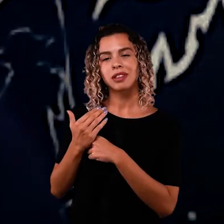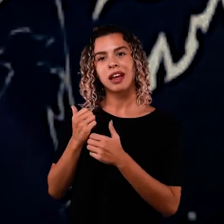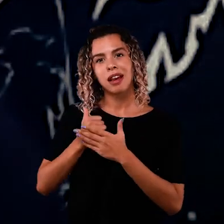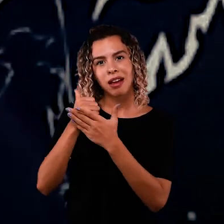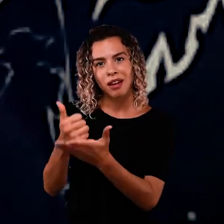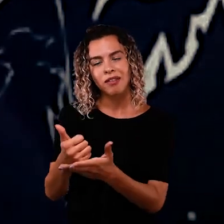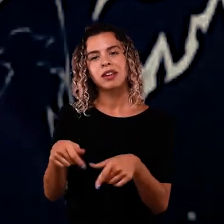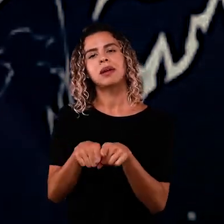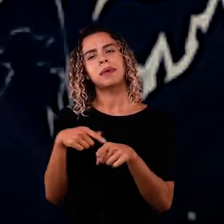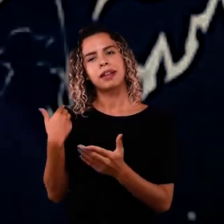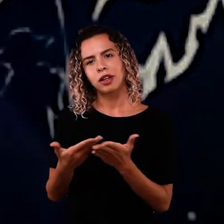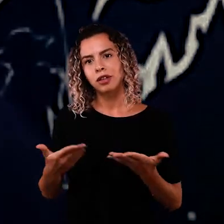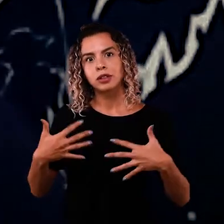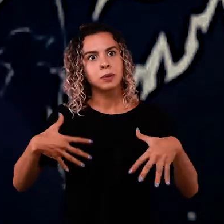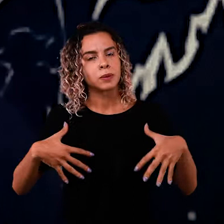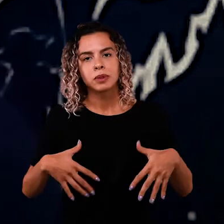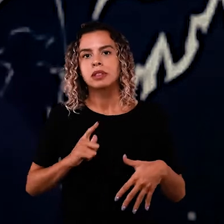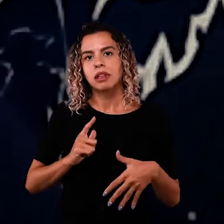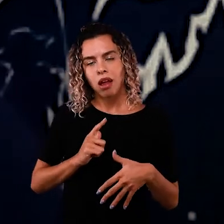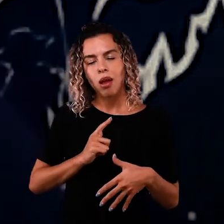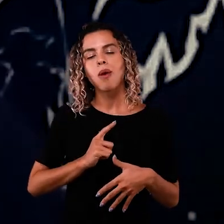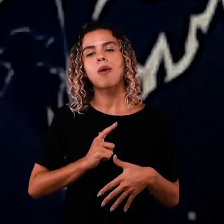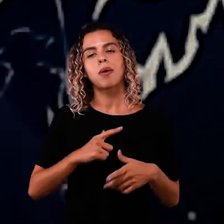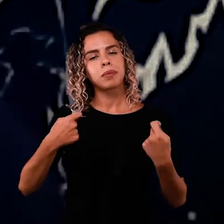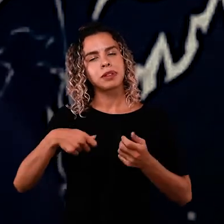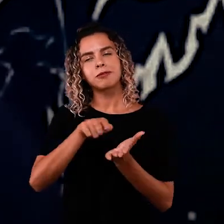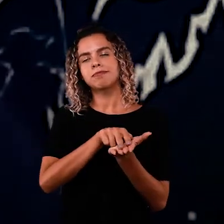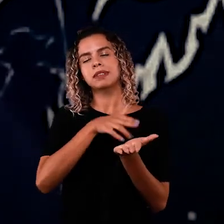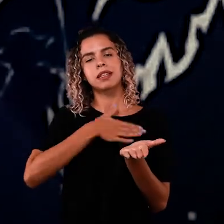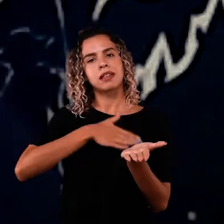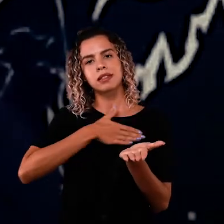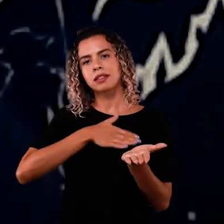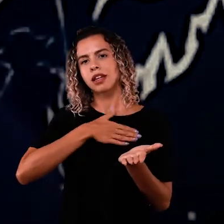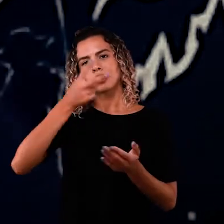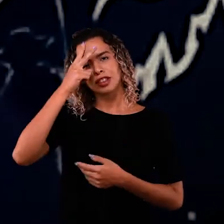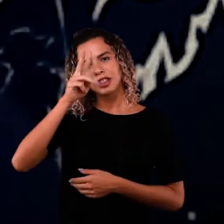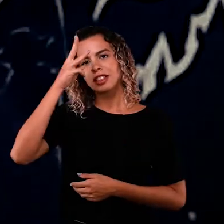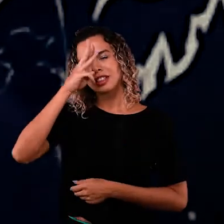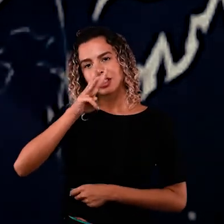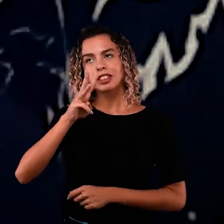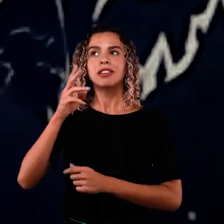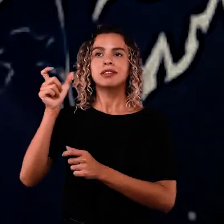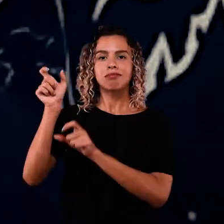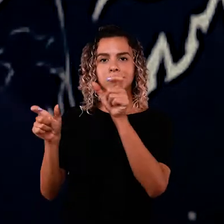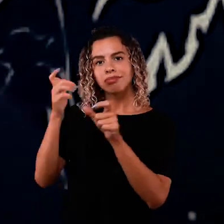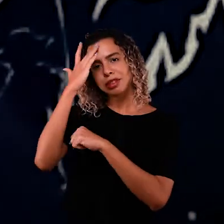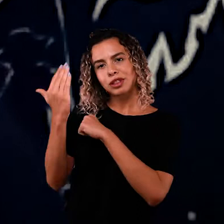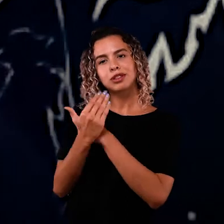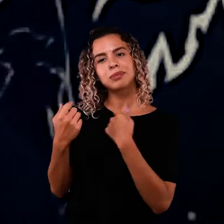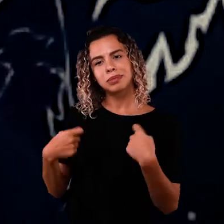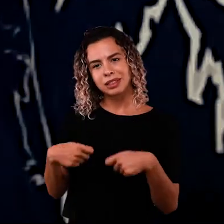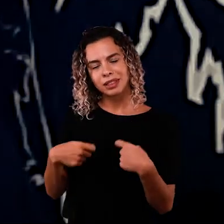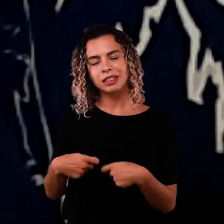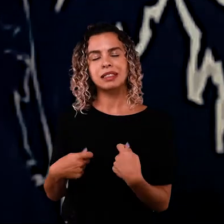levem. Eu ainda tenho crises e daí eu vou precisar ficar descansando por 2 até 3 dias e precisar da ajuda das